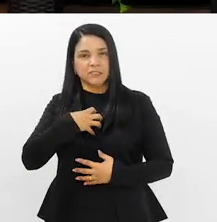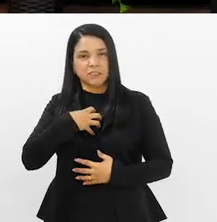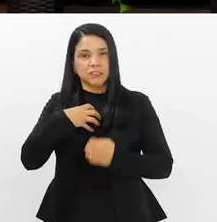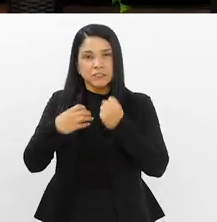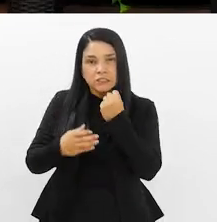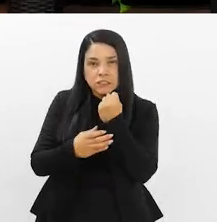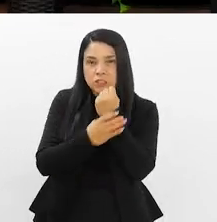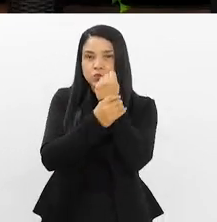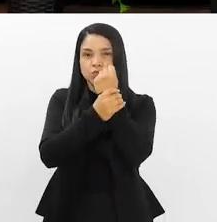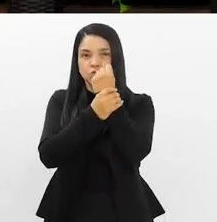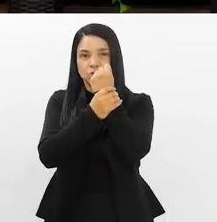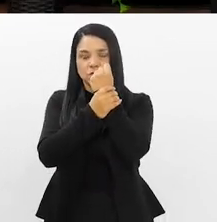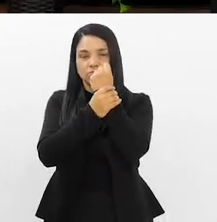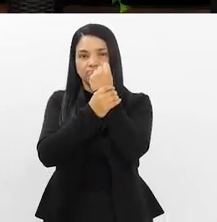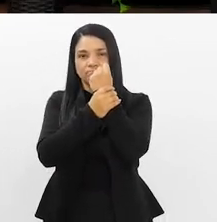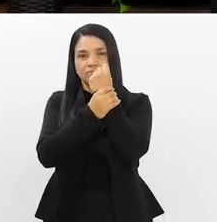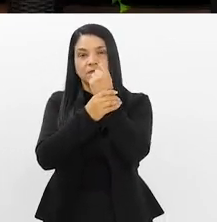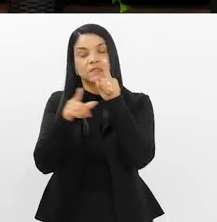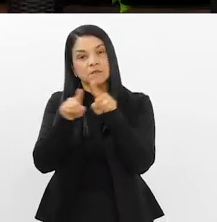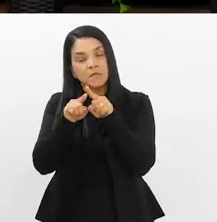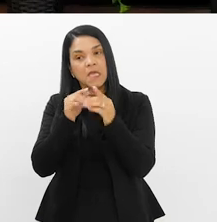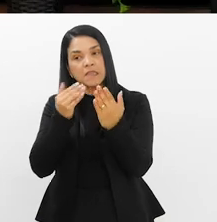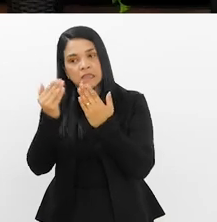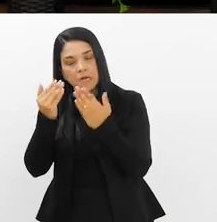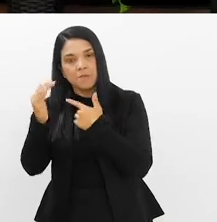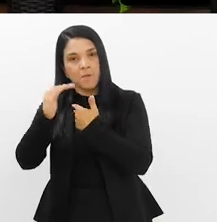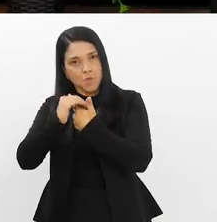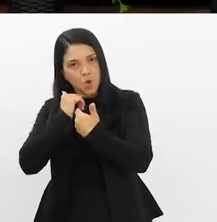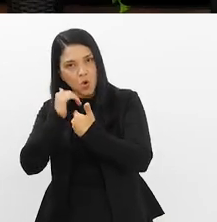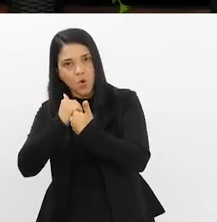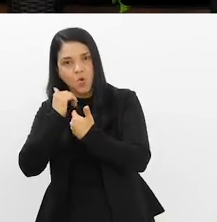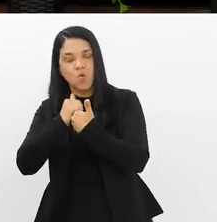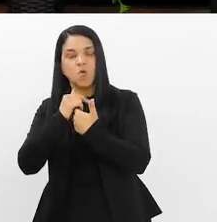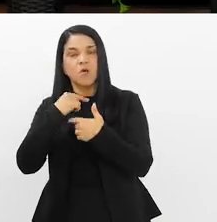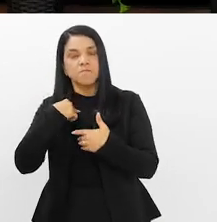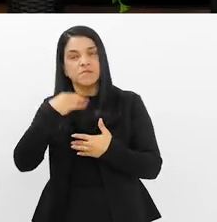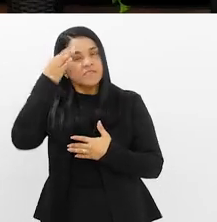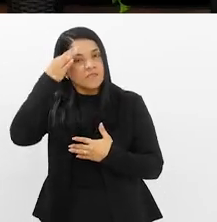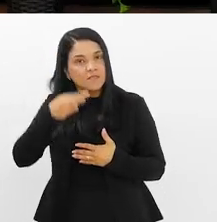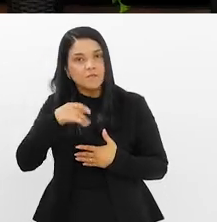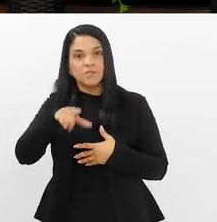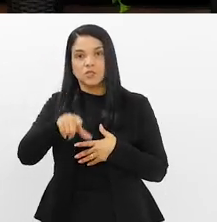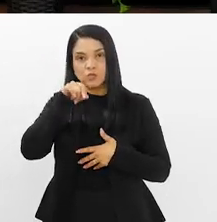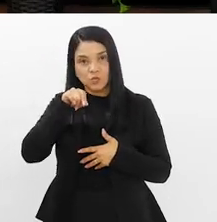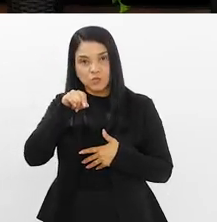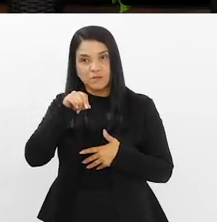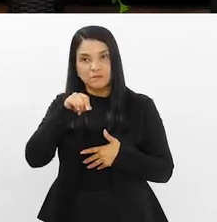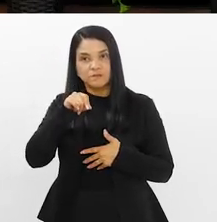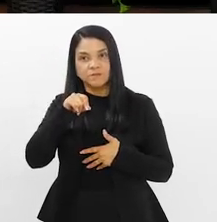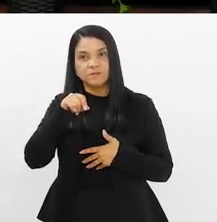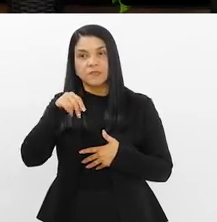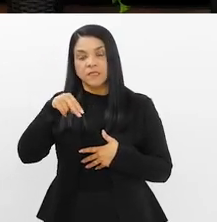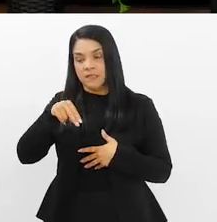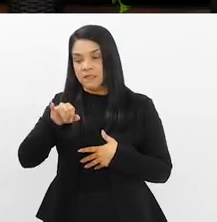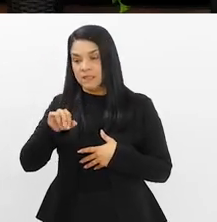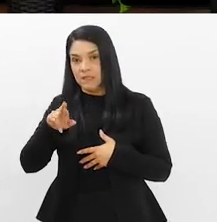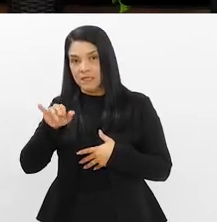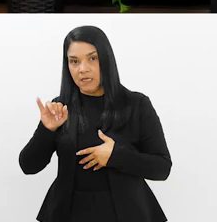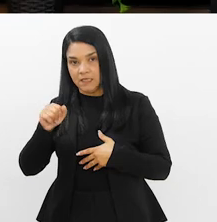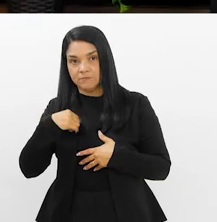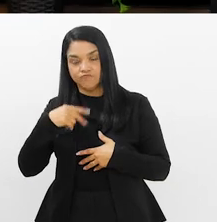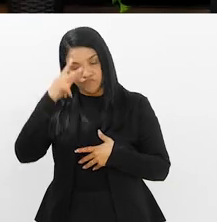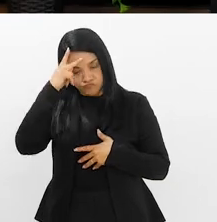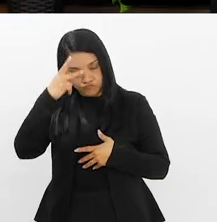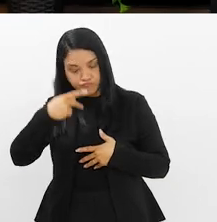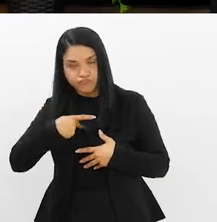certa disso e amparada em terapia pela minha escolha, entendendo qual é a minha escolha, e aí o que Miriane falou